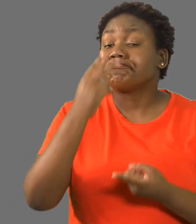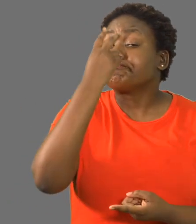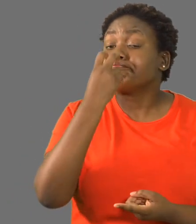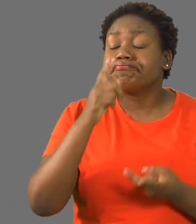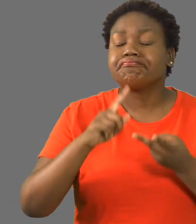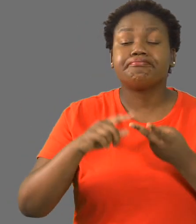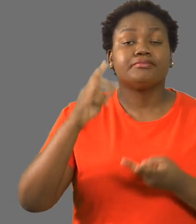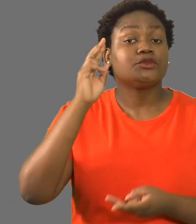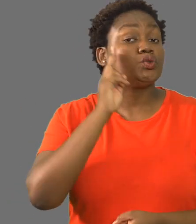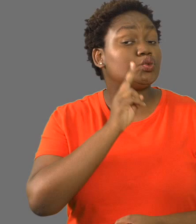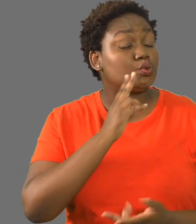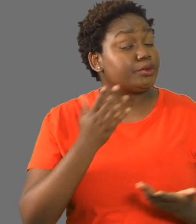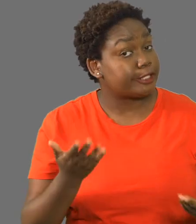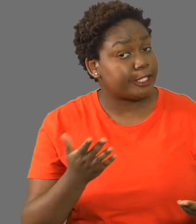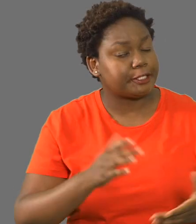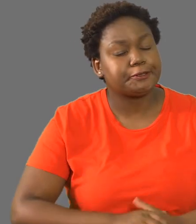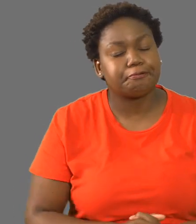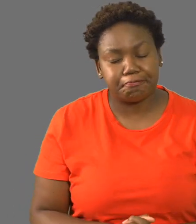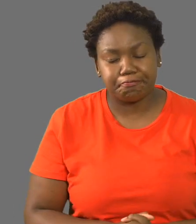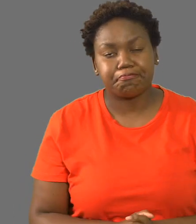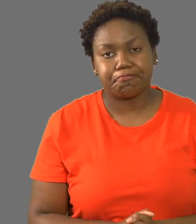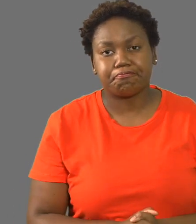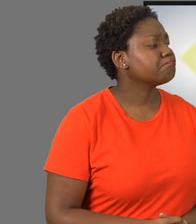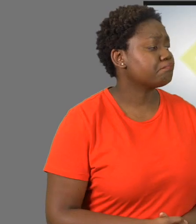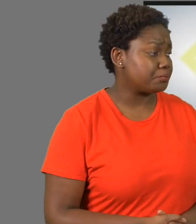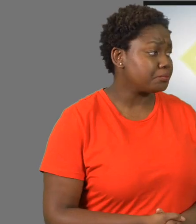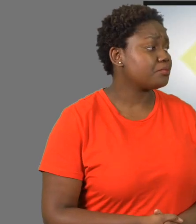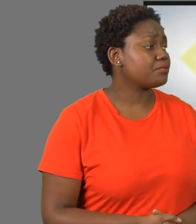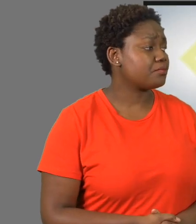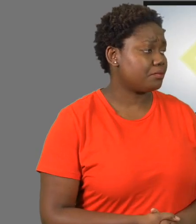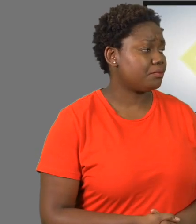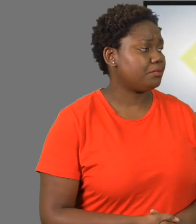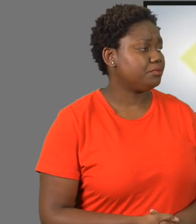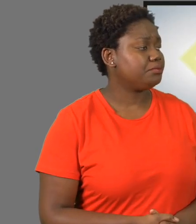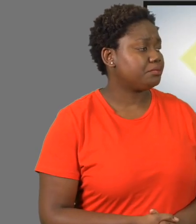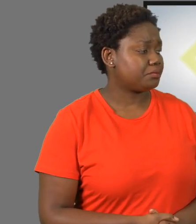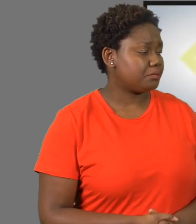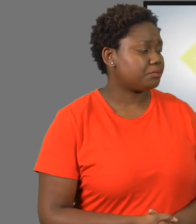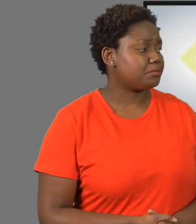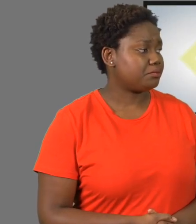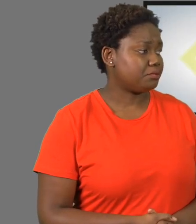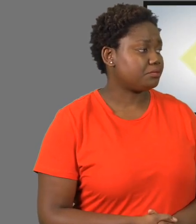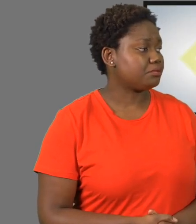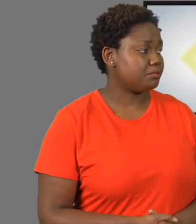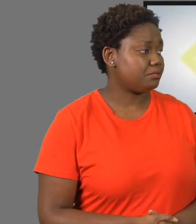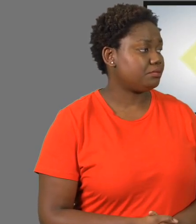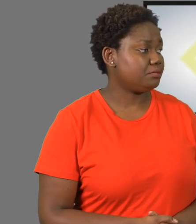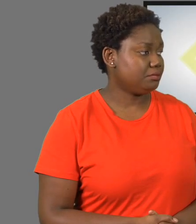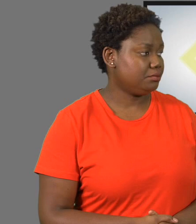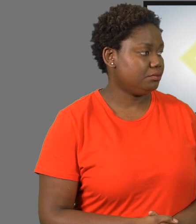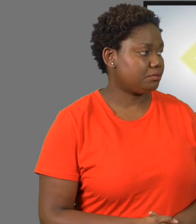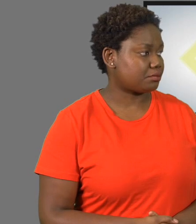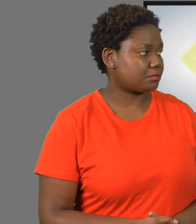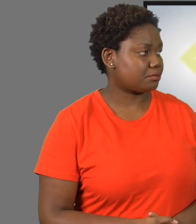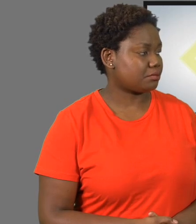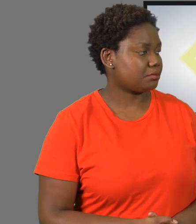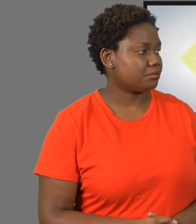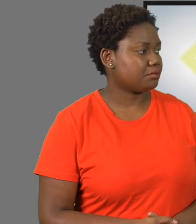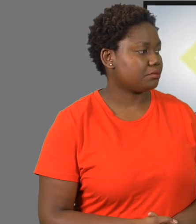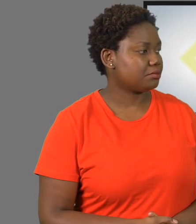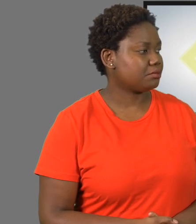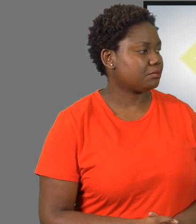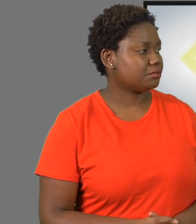com deficiência visual e auditiva. Por falar em deficiência visual e auditiva, você sabia que